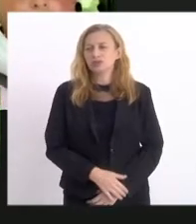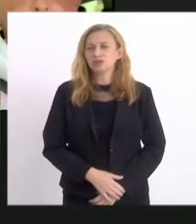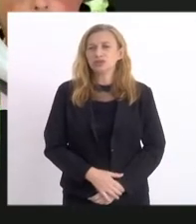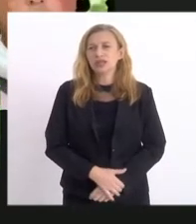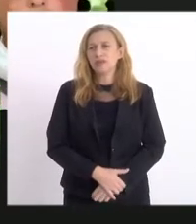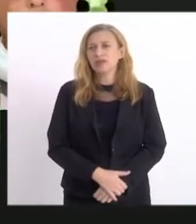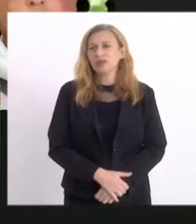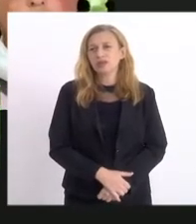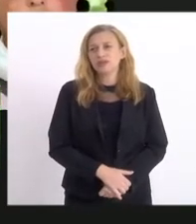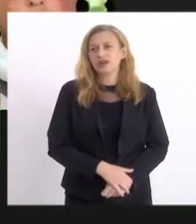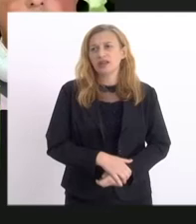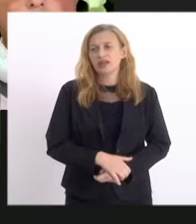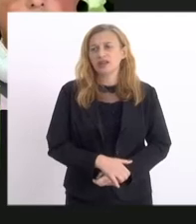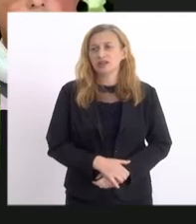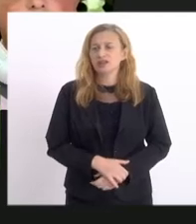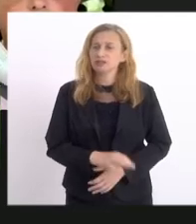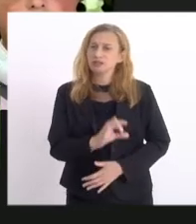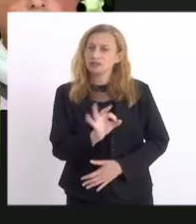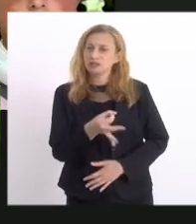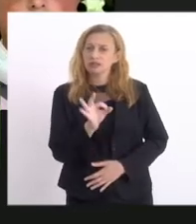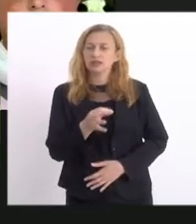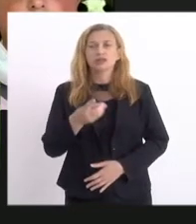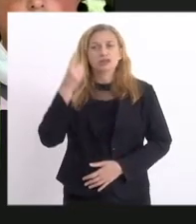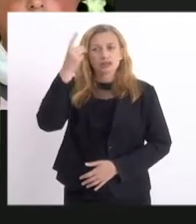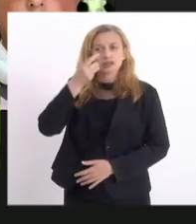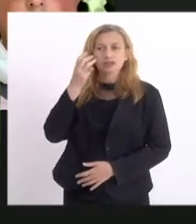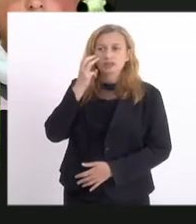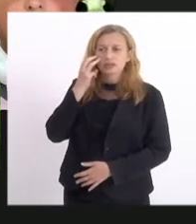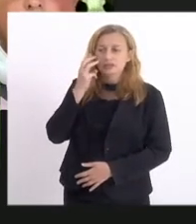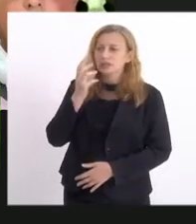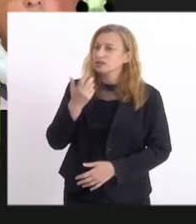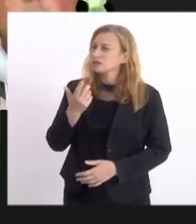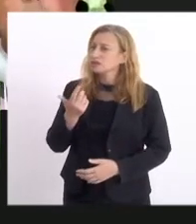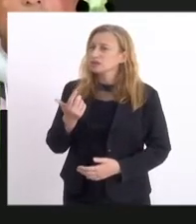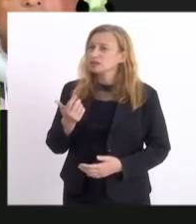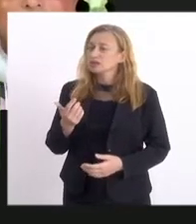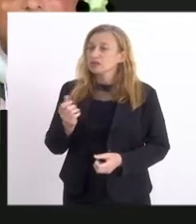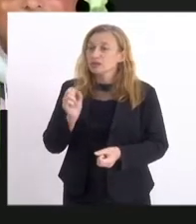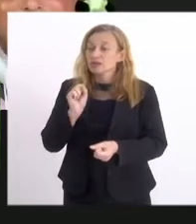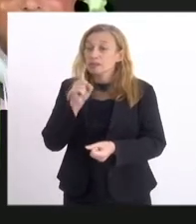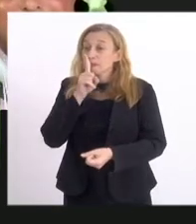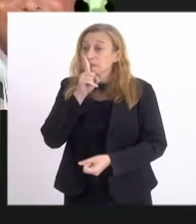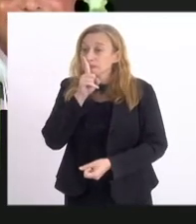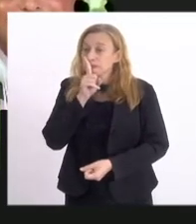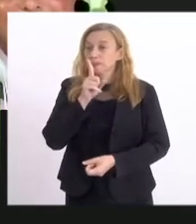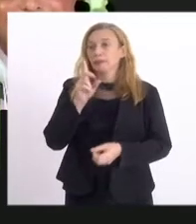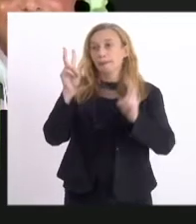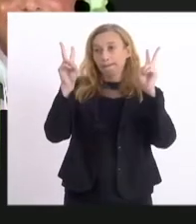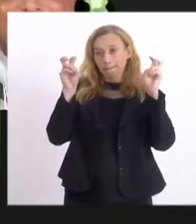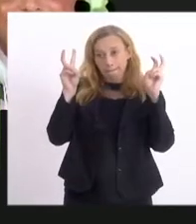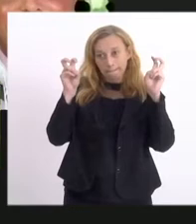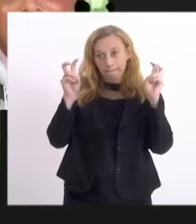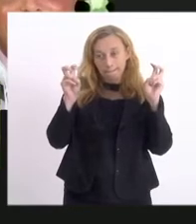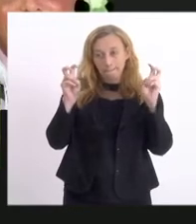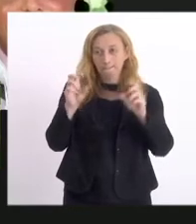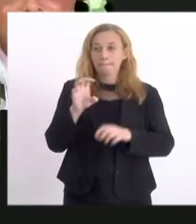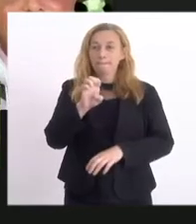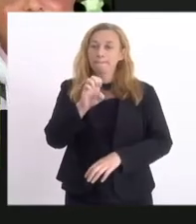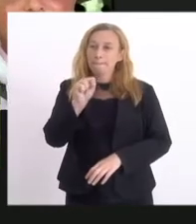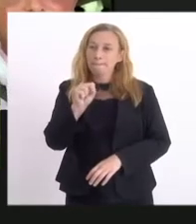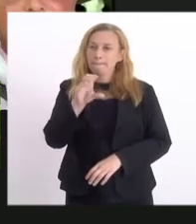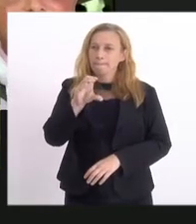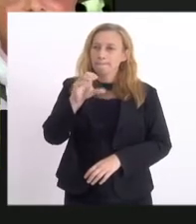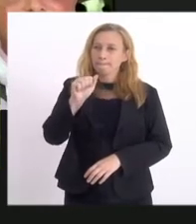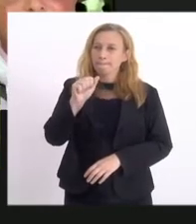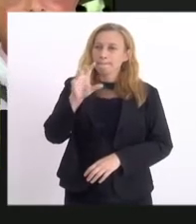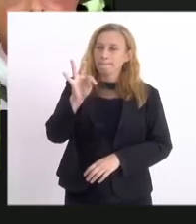escatologicamente, o deputado Valdec Carneiro não vai resistir a esse tema, que trata-se de escatologia.